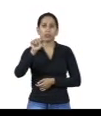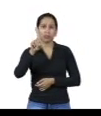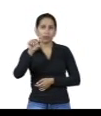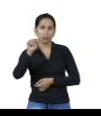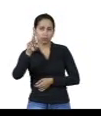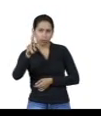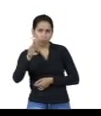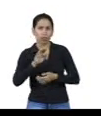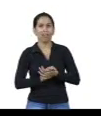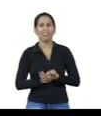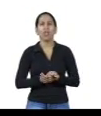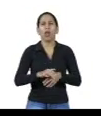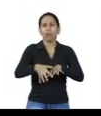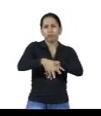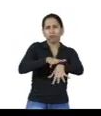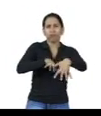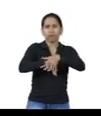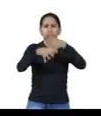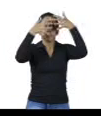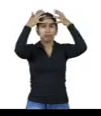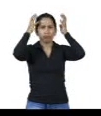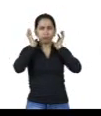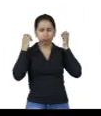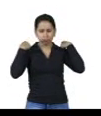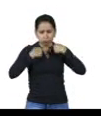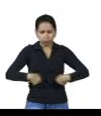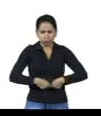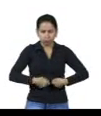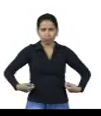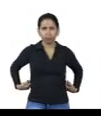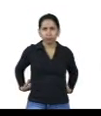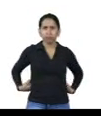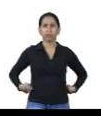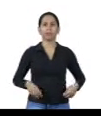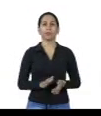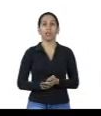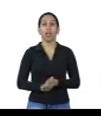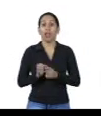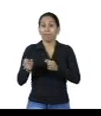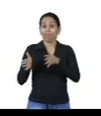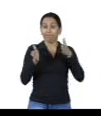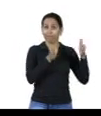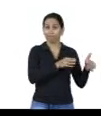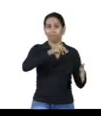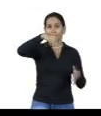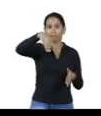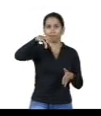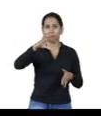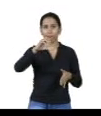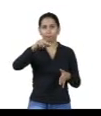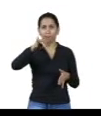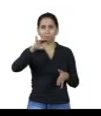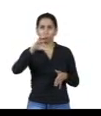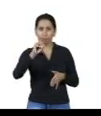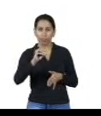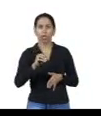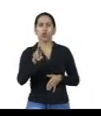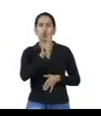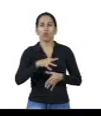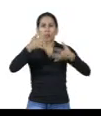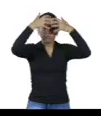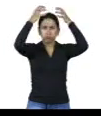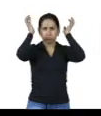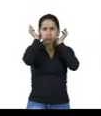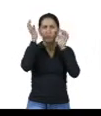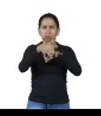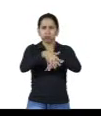jaqueta, luva e braçadeira de couro. Já o mecânico usa EPIs como capacete, luva de